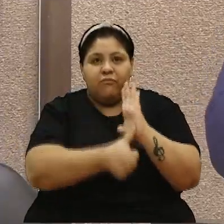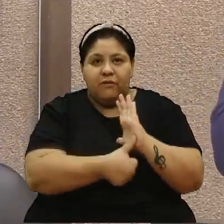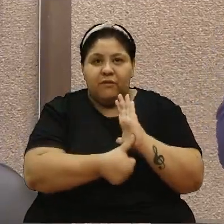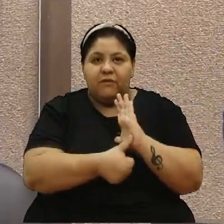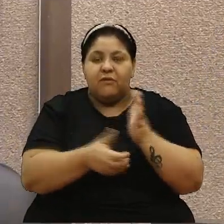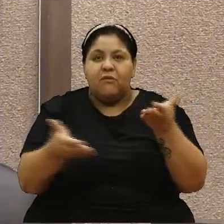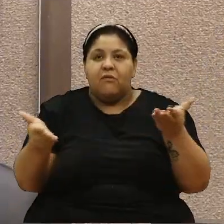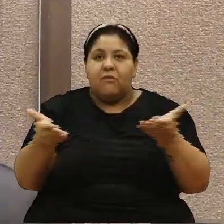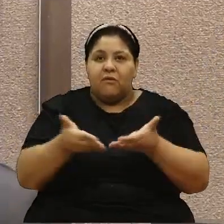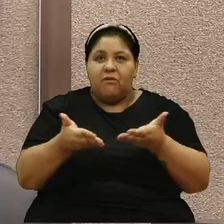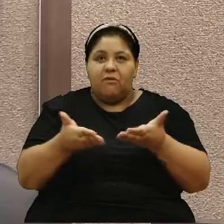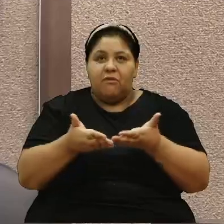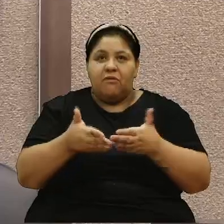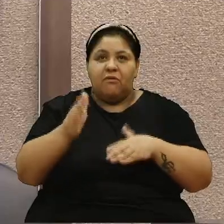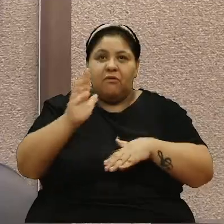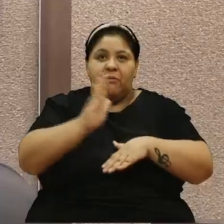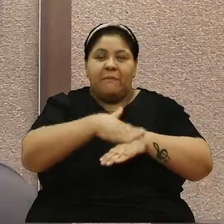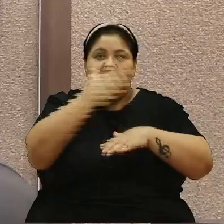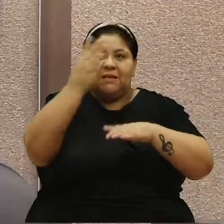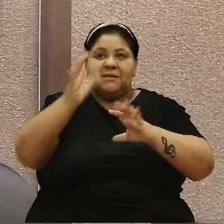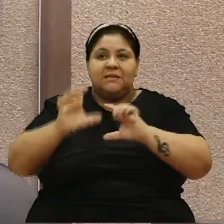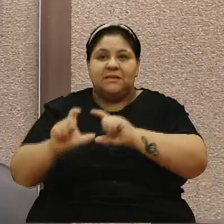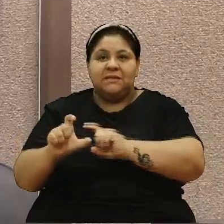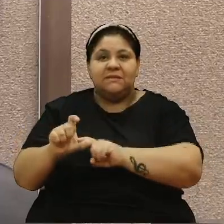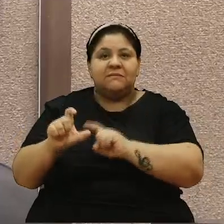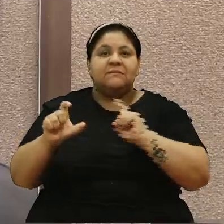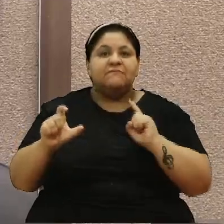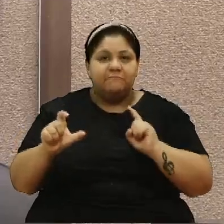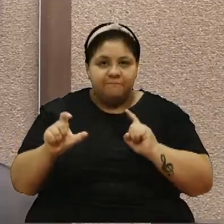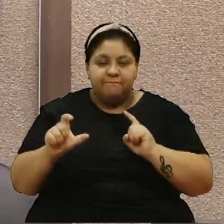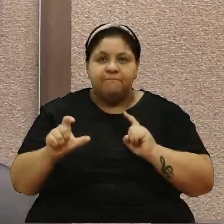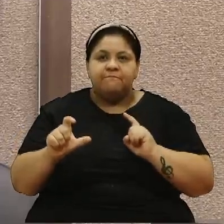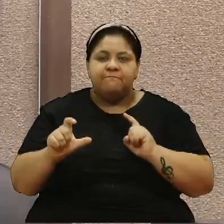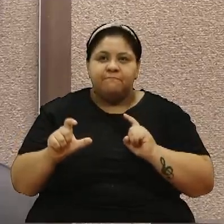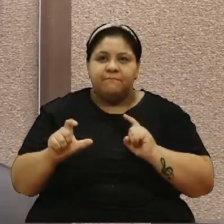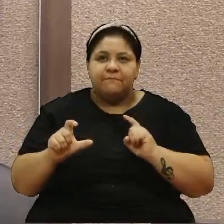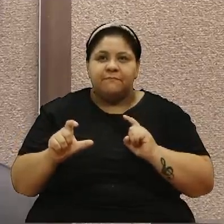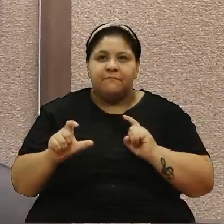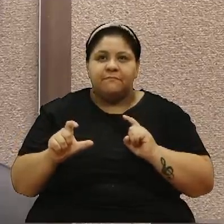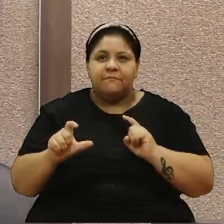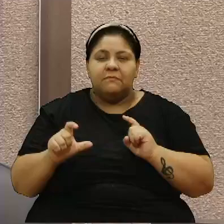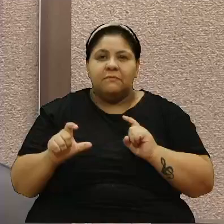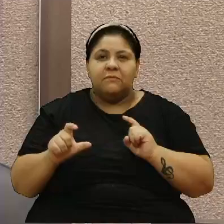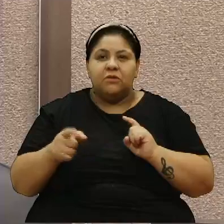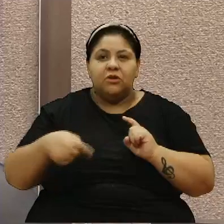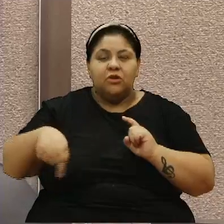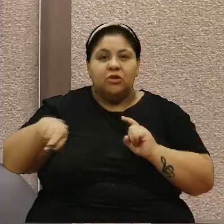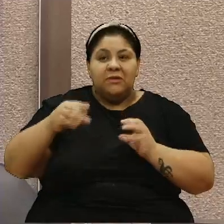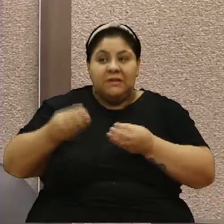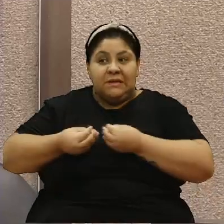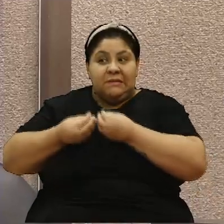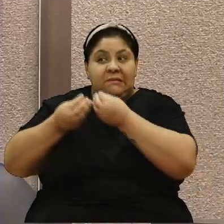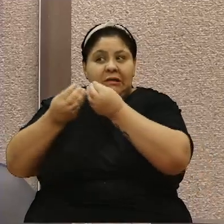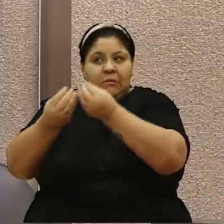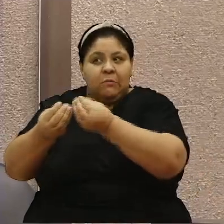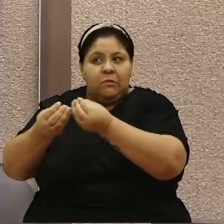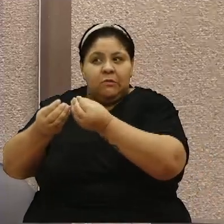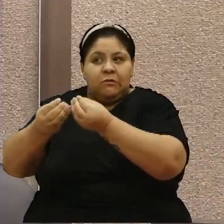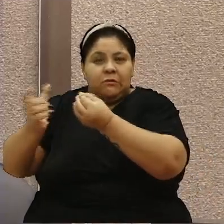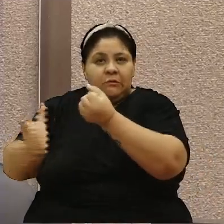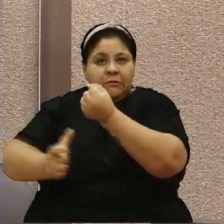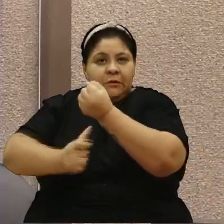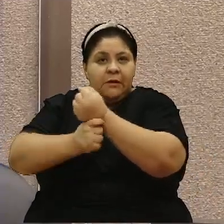cada vez mais autônomas. Quando nós damos condições para que